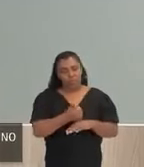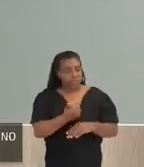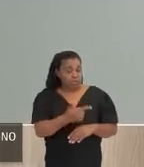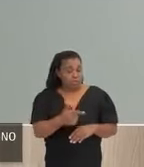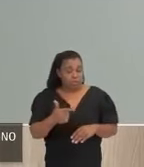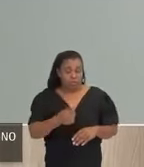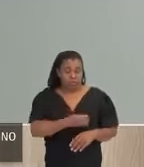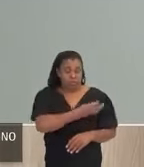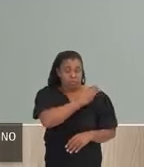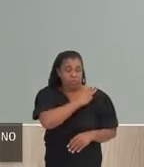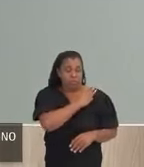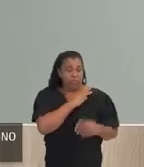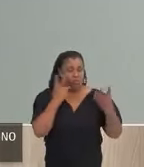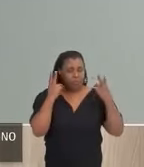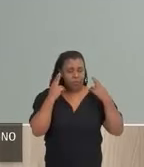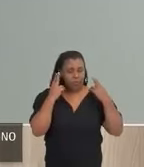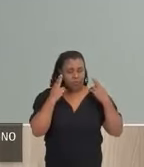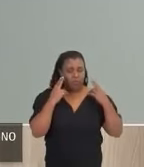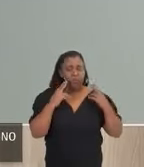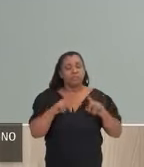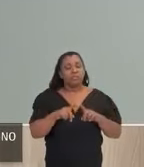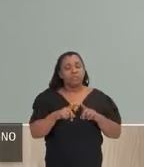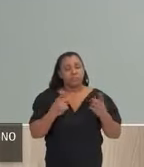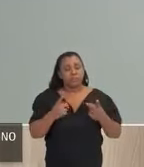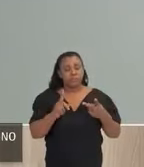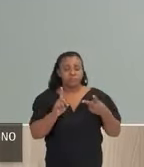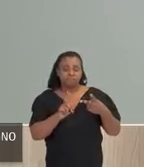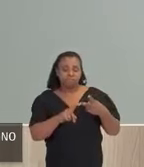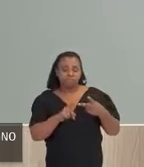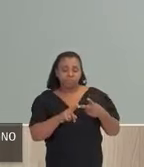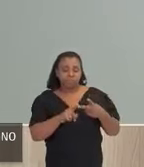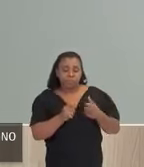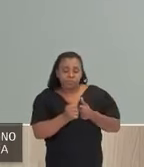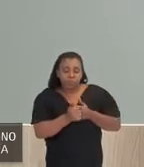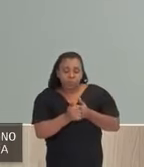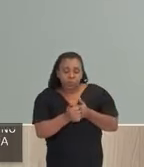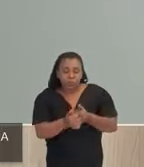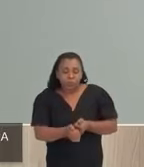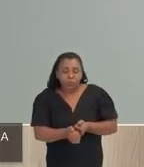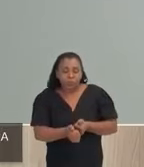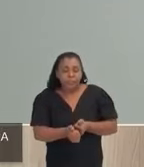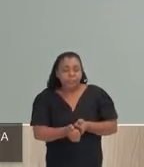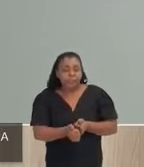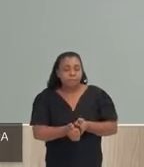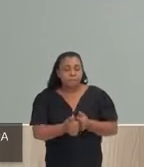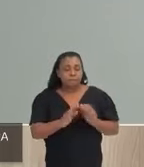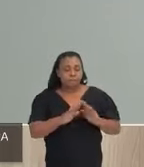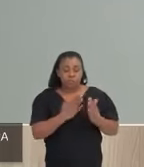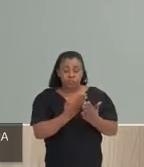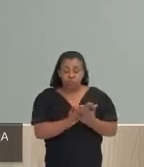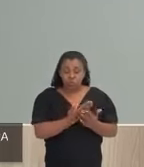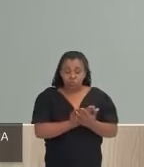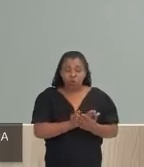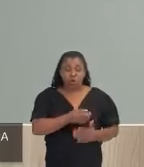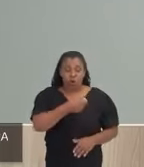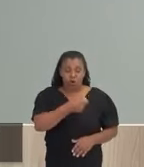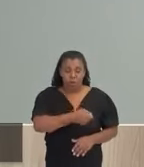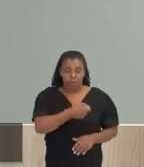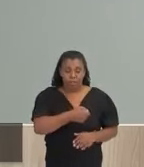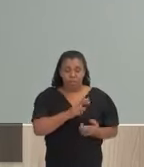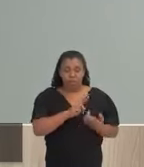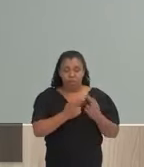regular. E, segundo, o acompanhamento da entidade formadora, que existe numa relação, também obrigatoriamente, numa relação